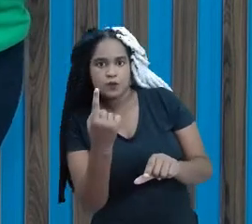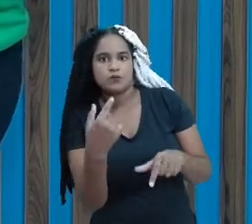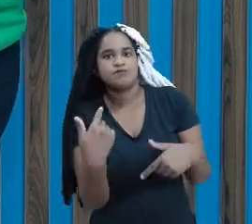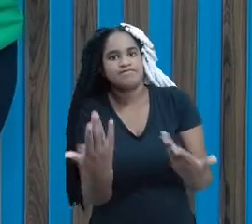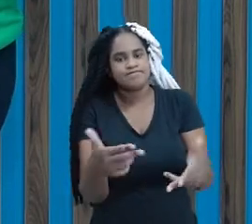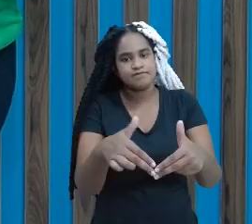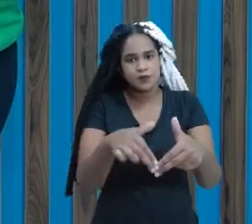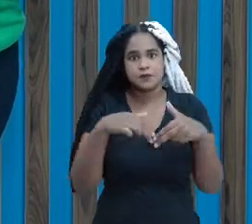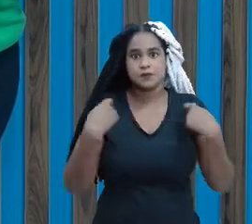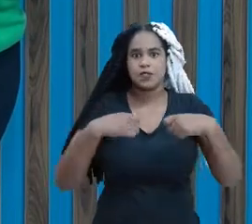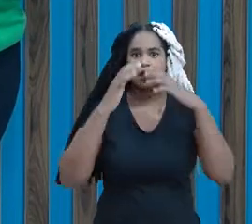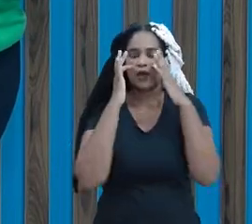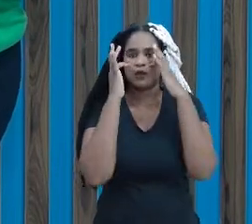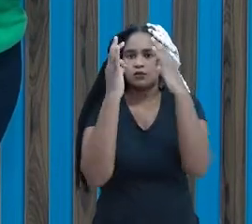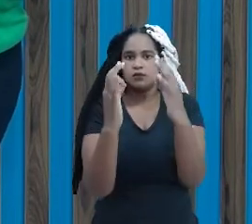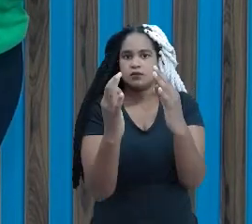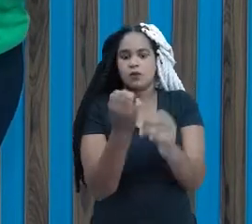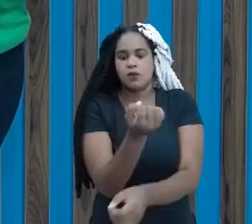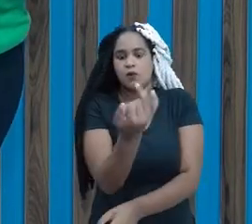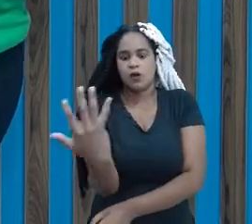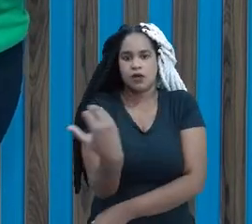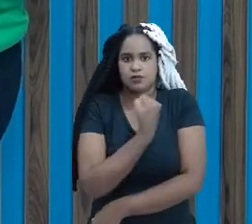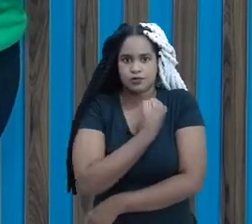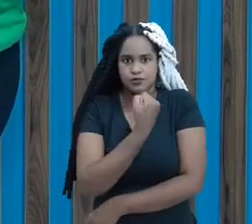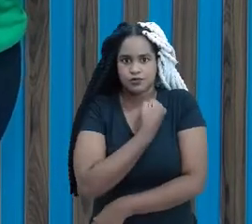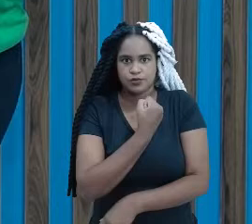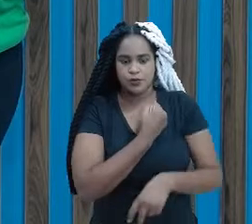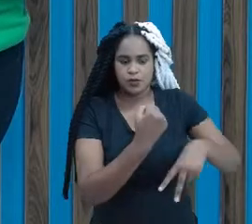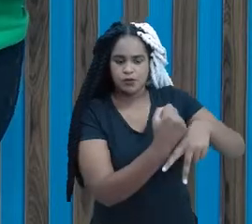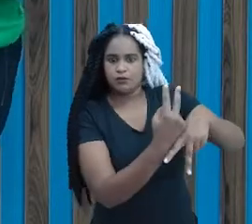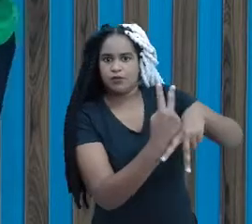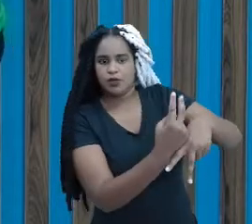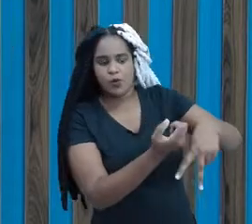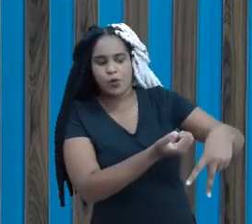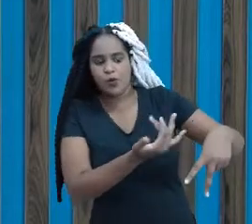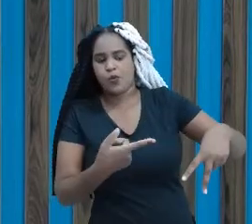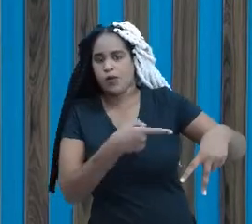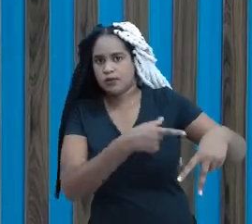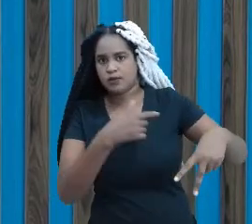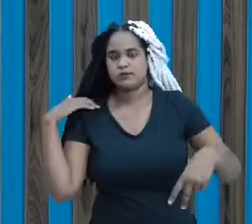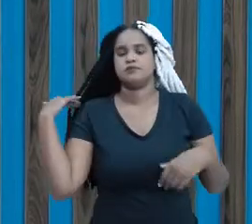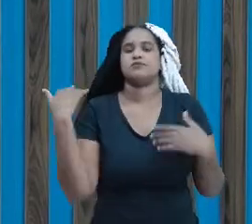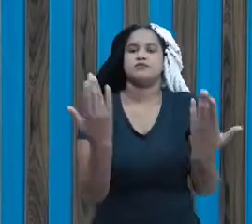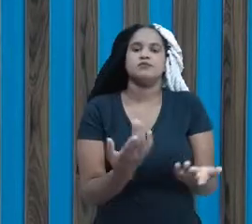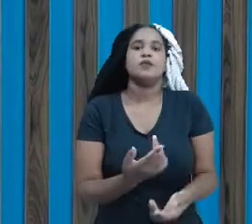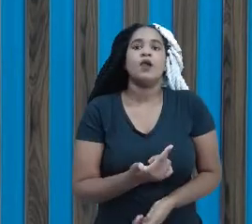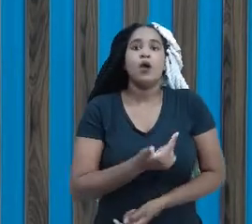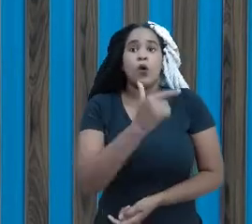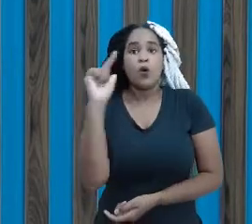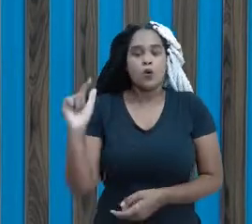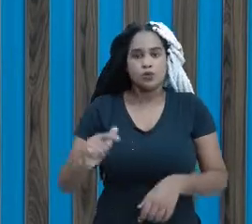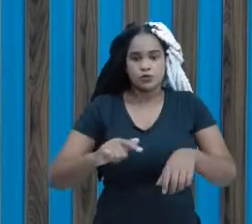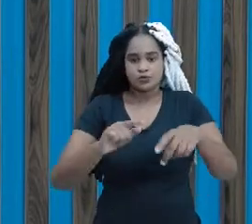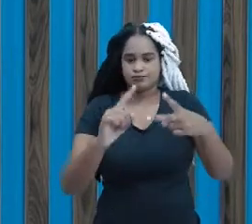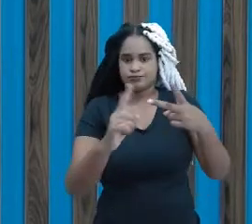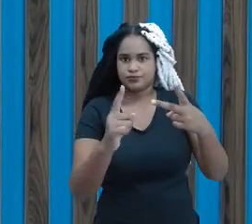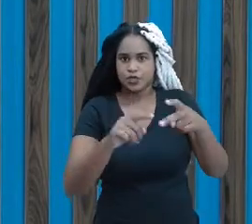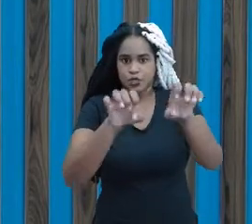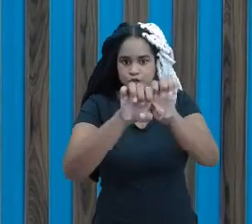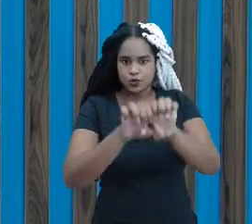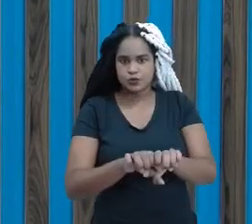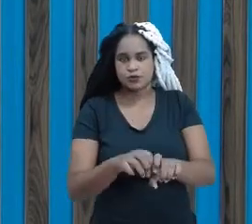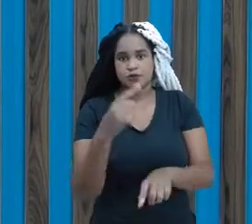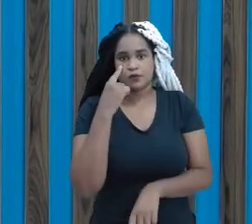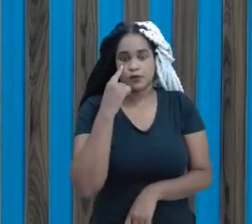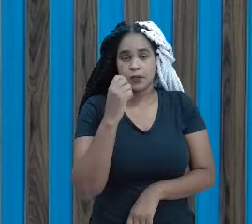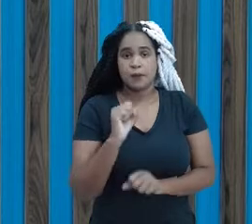nisso aí, na parte numérica, na quantidade, tá? E no outro caso aqui, nas estruturais, ó, um